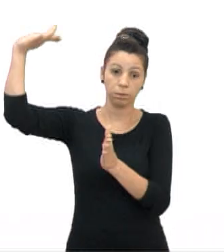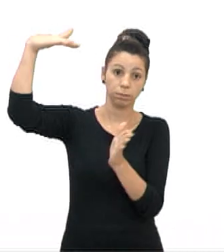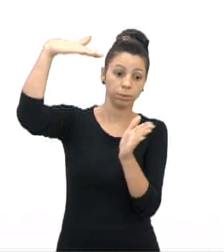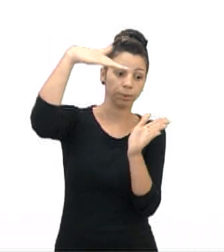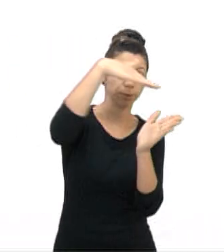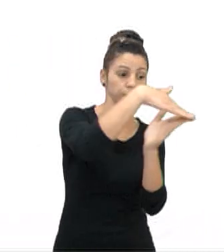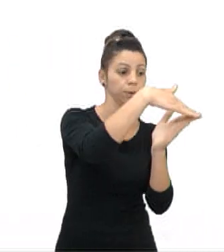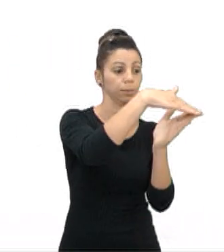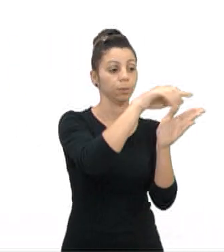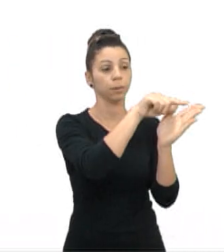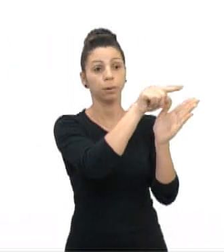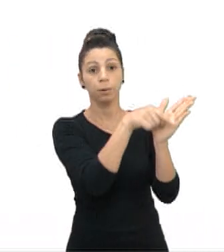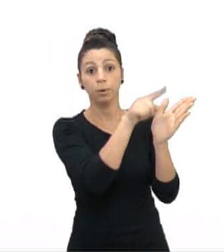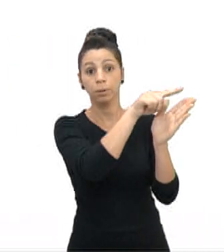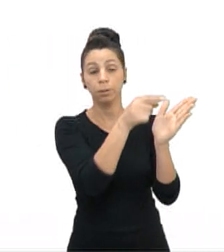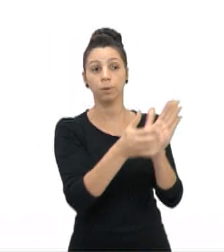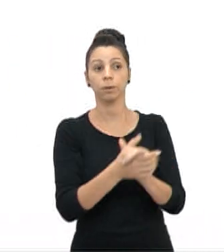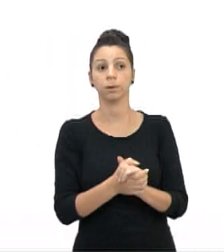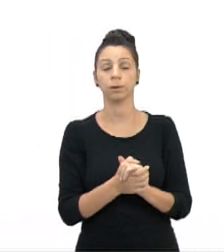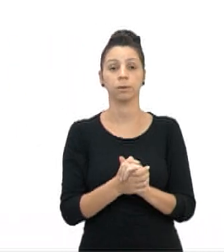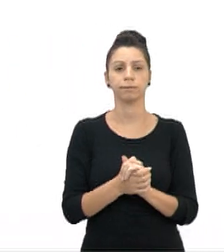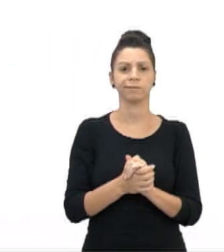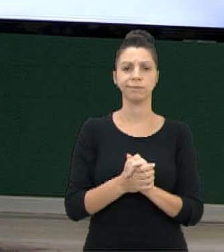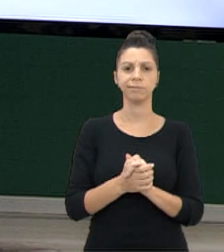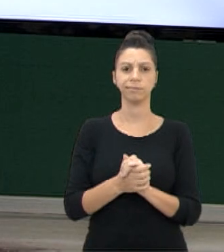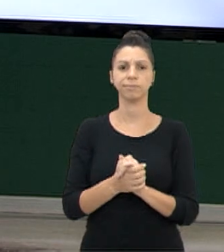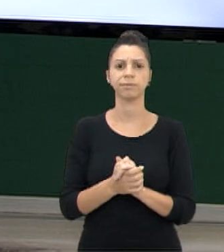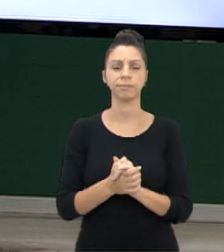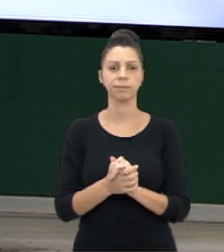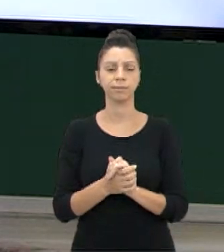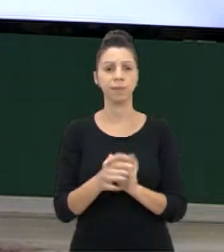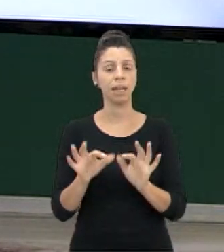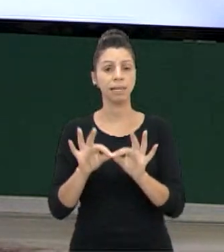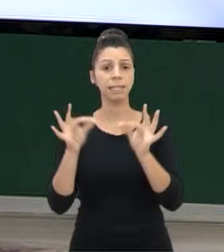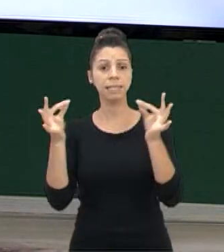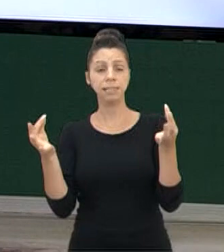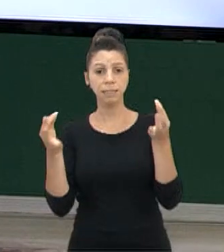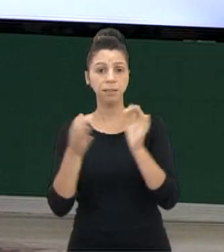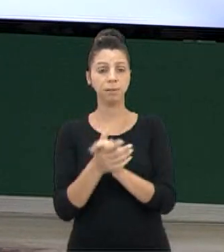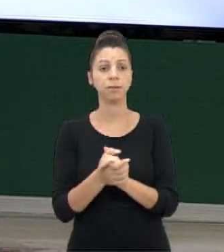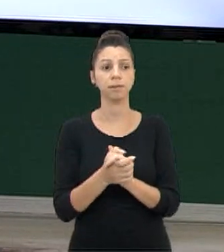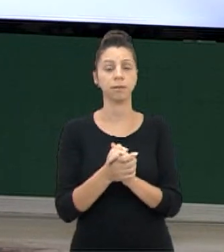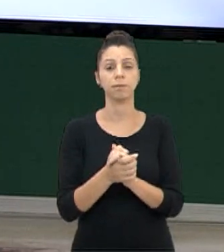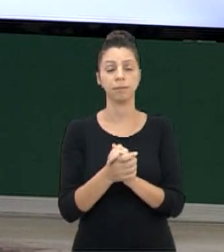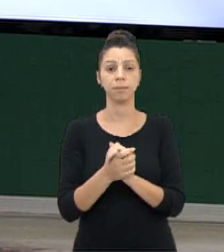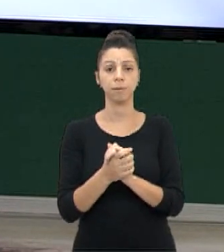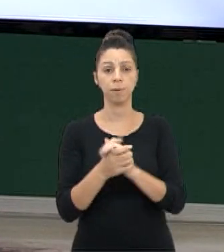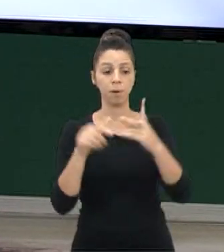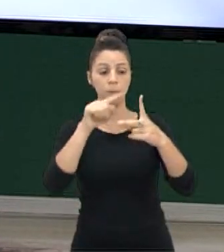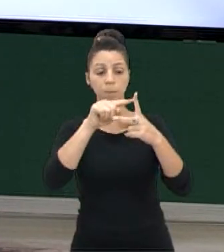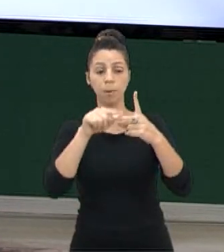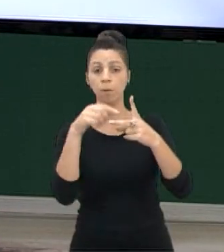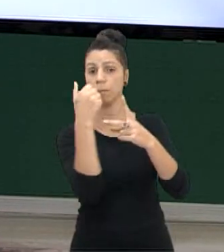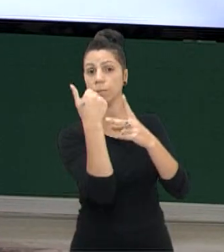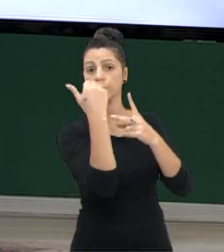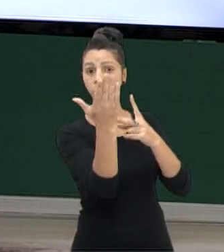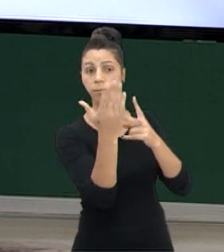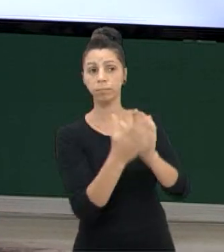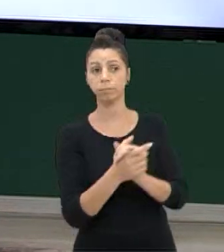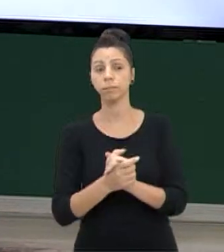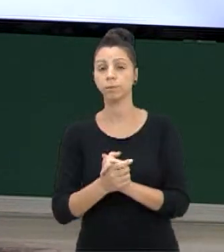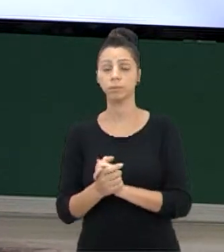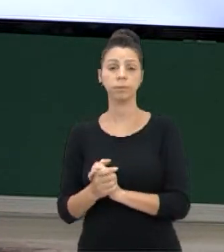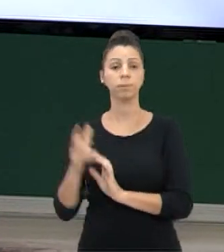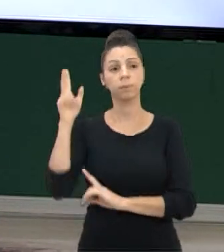circunferência? Bom, simples. Veja, nesse caso, quando eu tenho um ângulo exterior, basta lembrar que eu